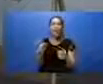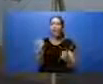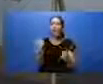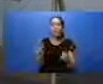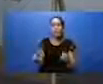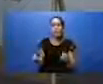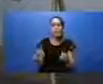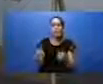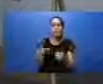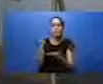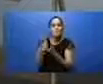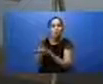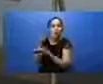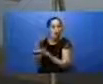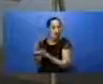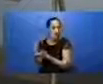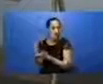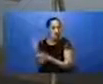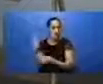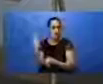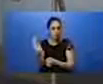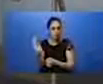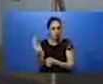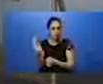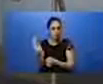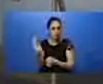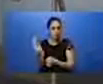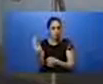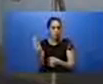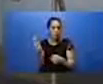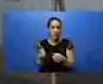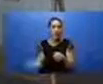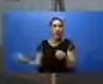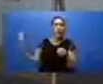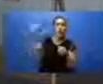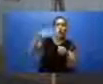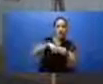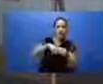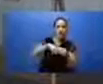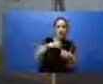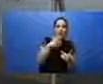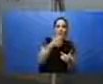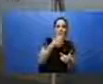quantas partes de 2 cabem em 10?